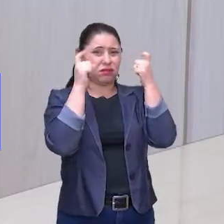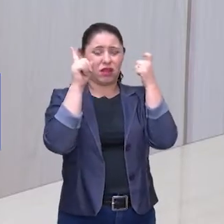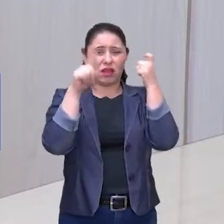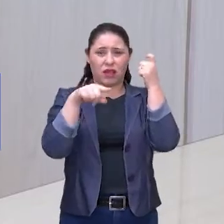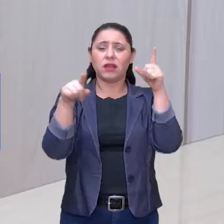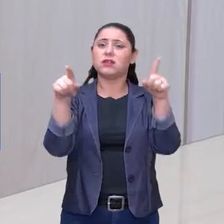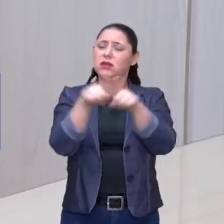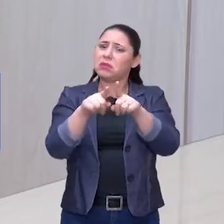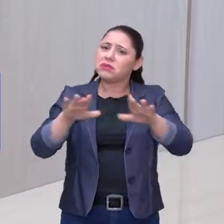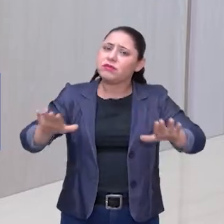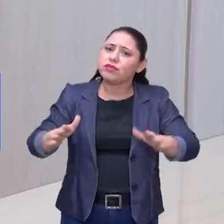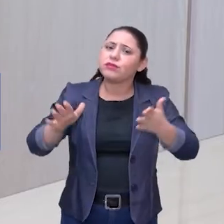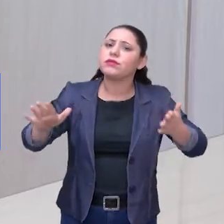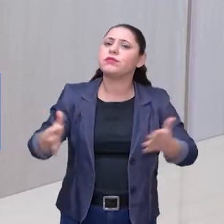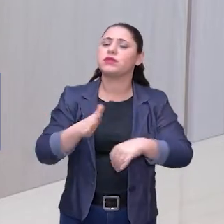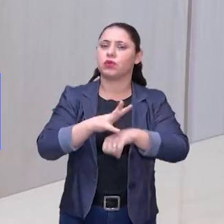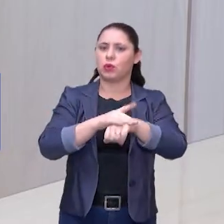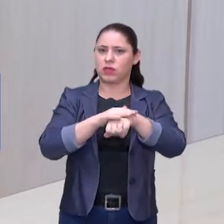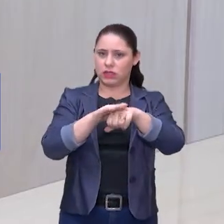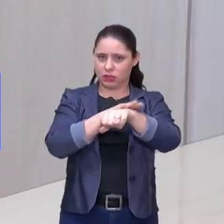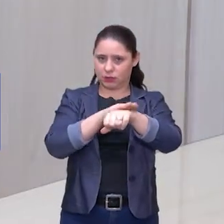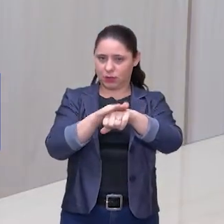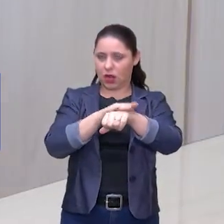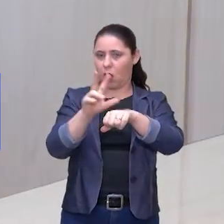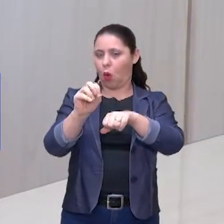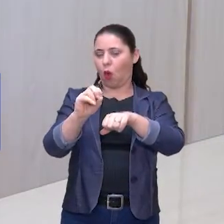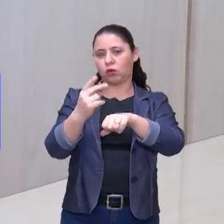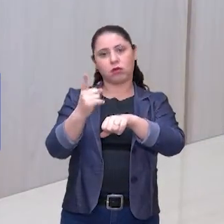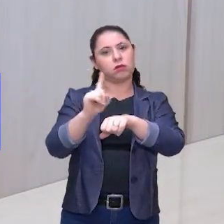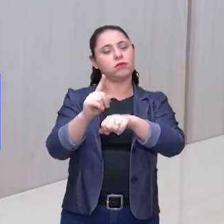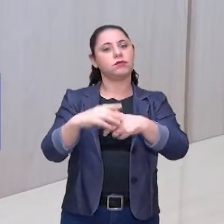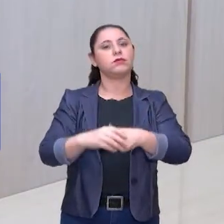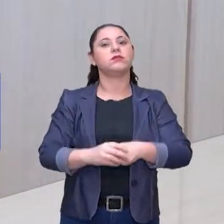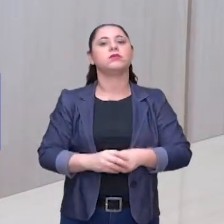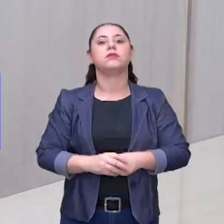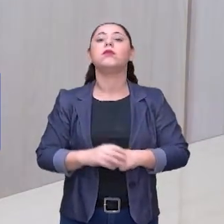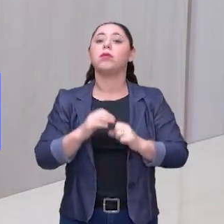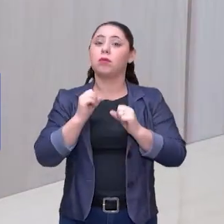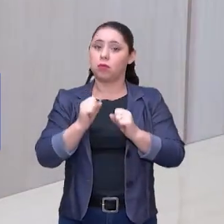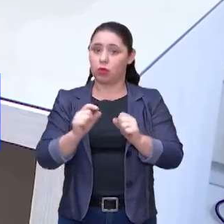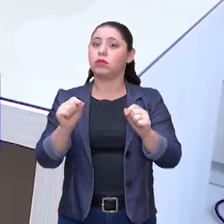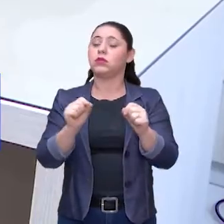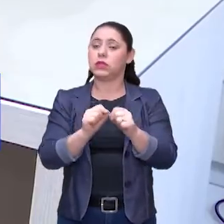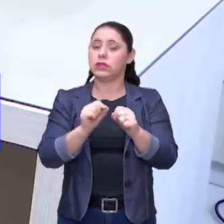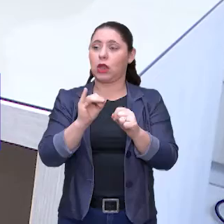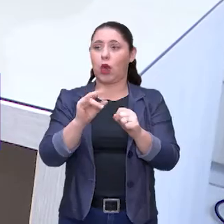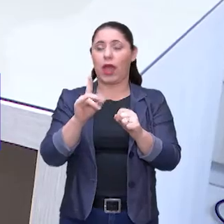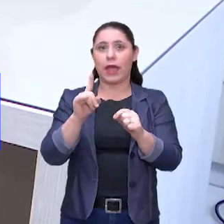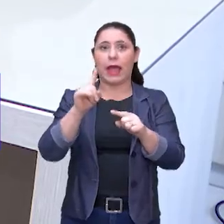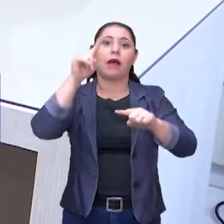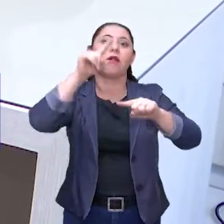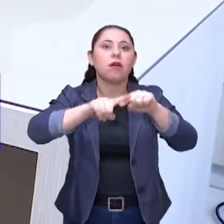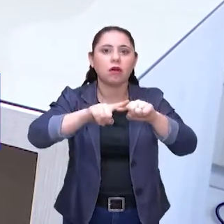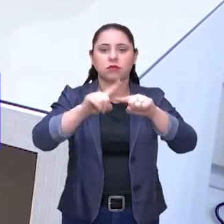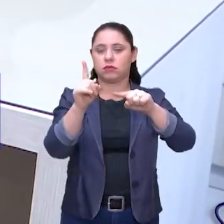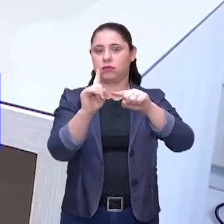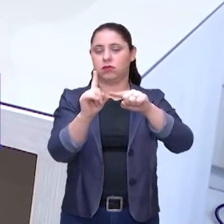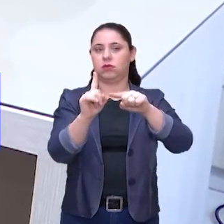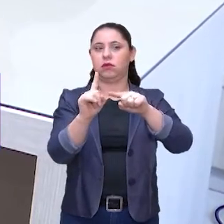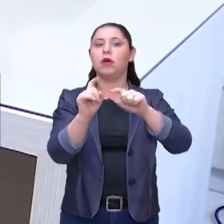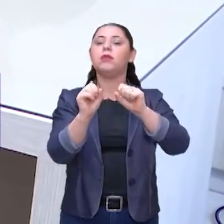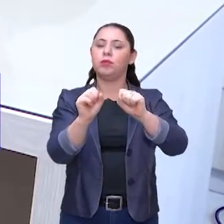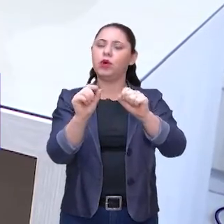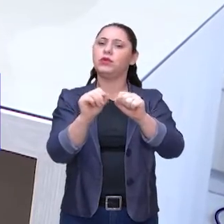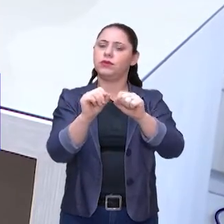estresse, ele é um grande impulsionador dessas doenças de pele ou não? Pode, é um desencadeador, não